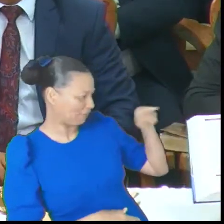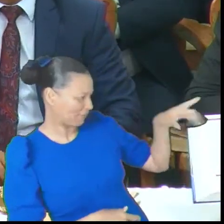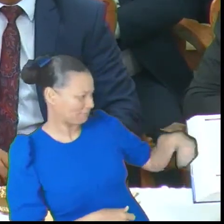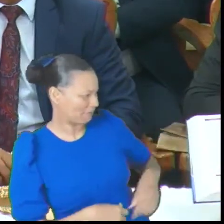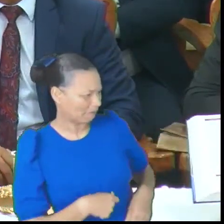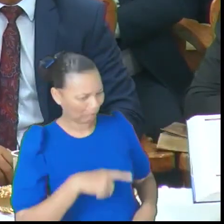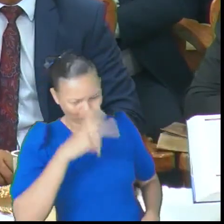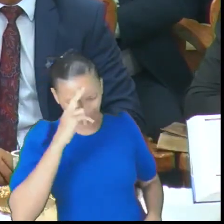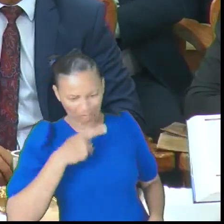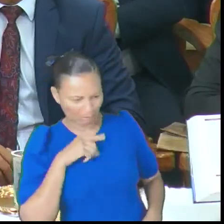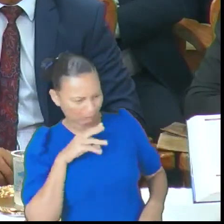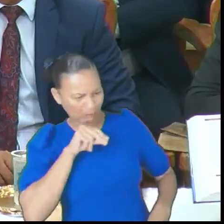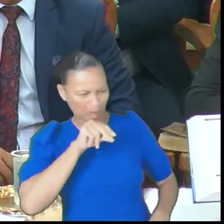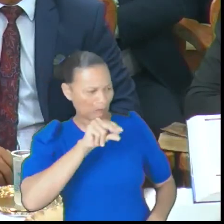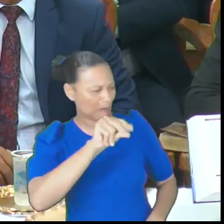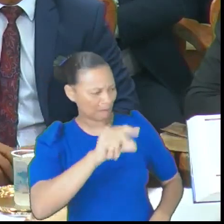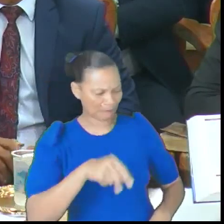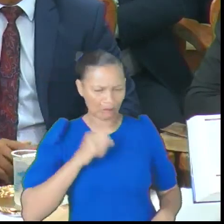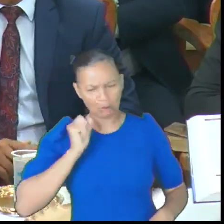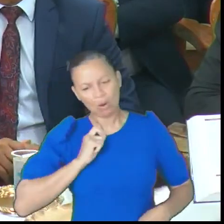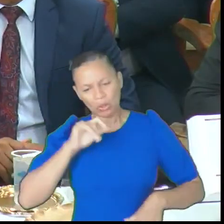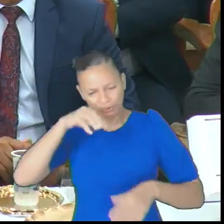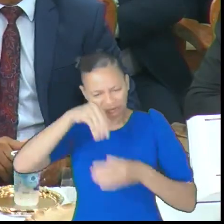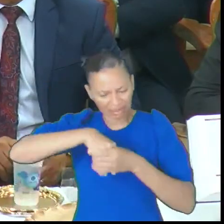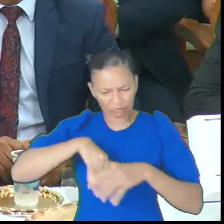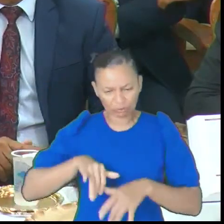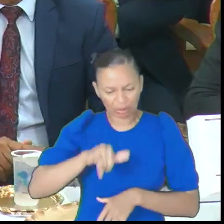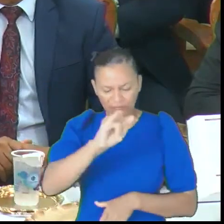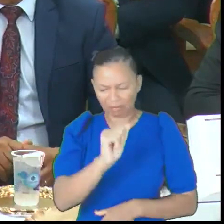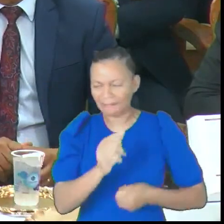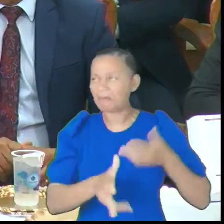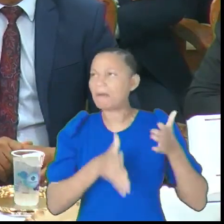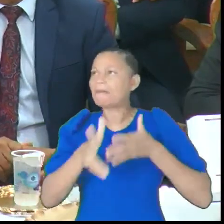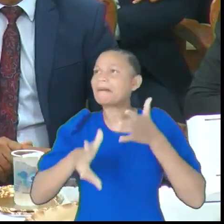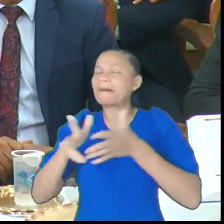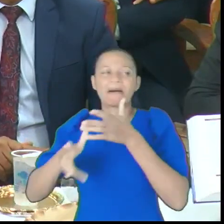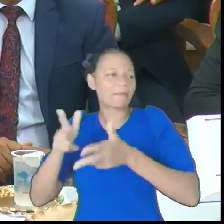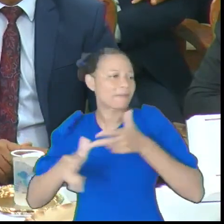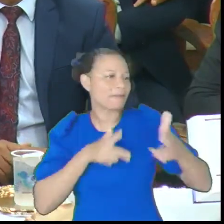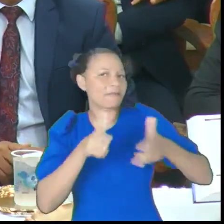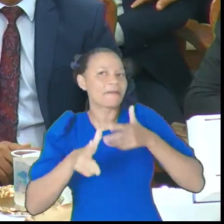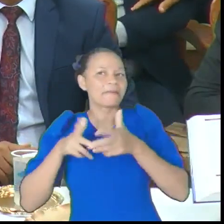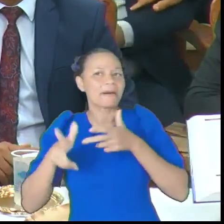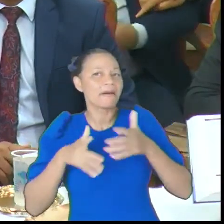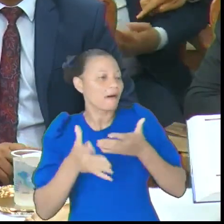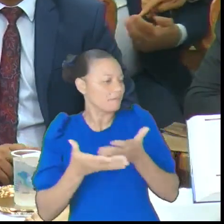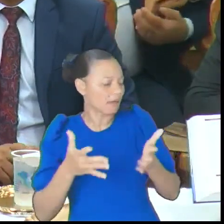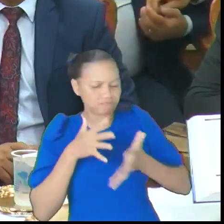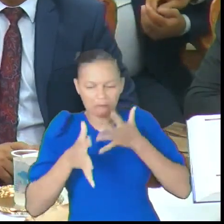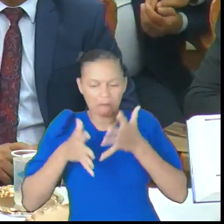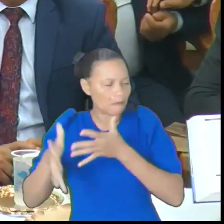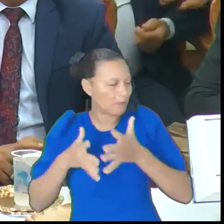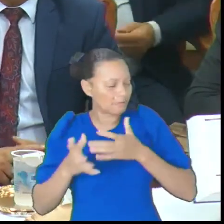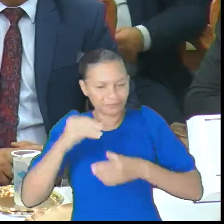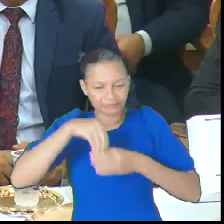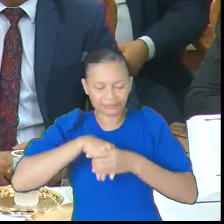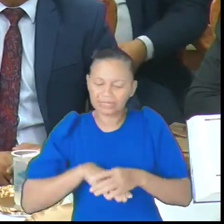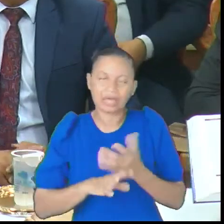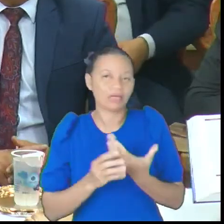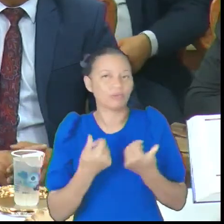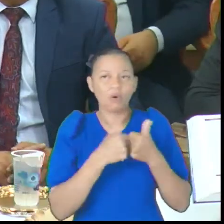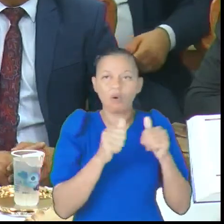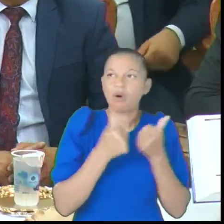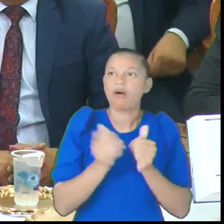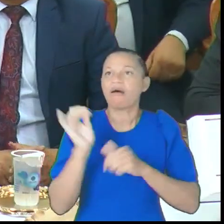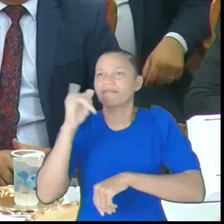de doido quando esteve orando dentro de um avião. Eu não sei se você já foi chamado de doido quando esteve orando dentro de um ônibus. Eu